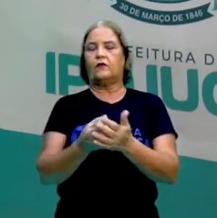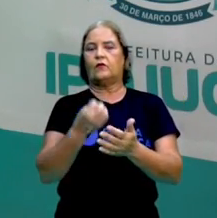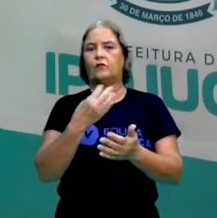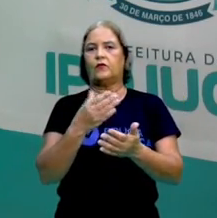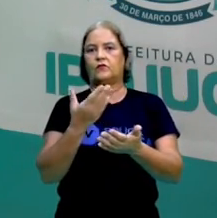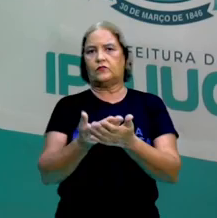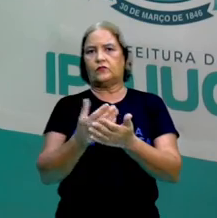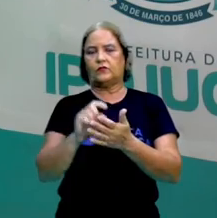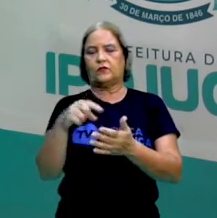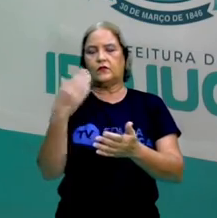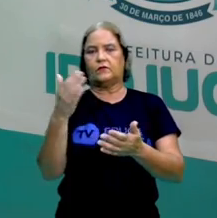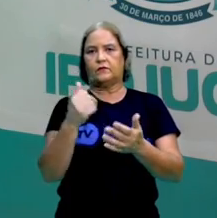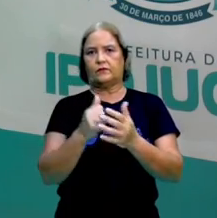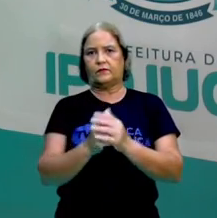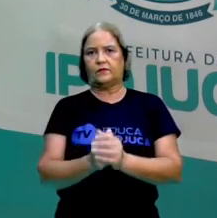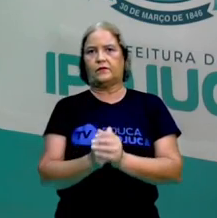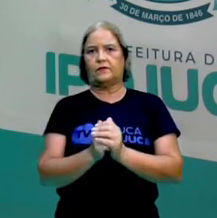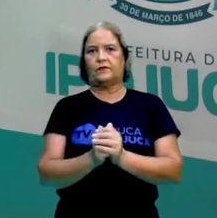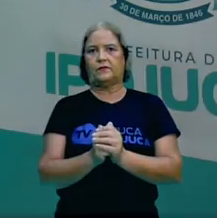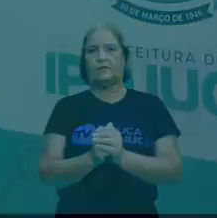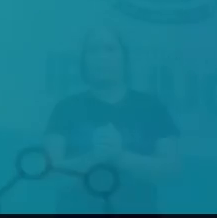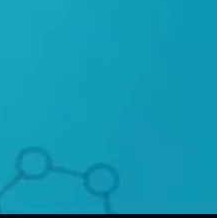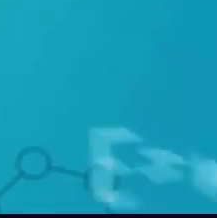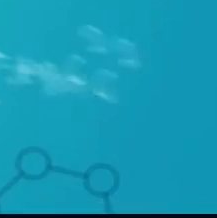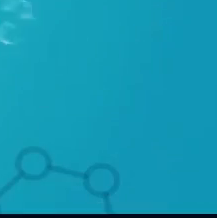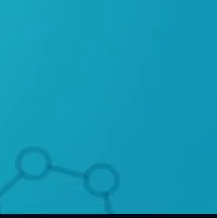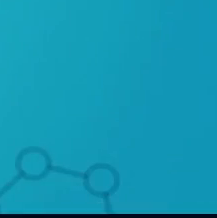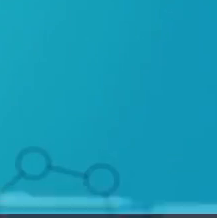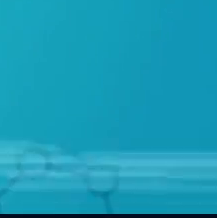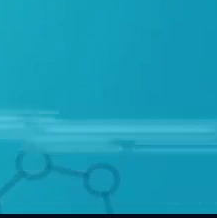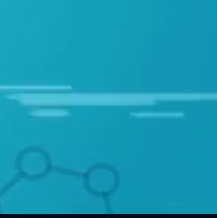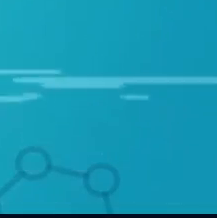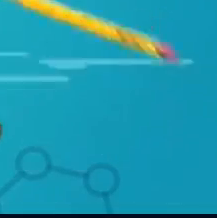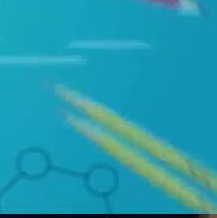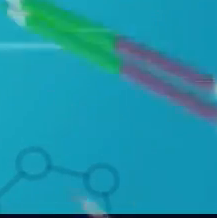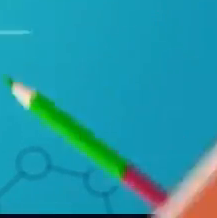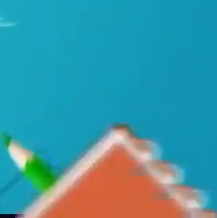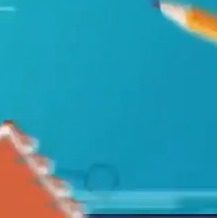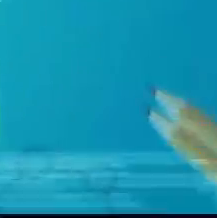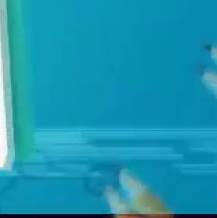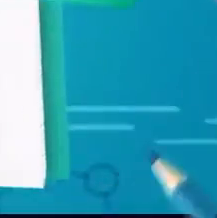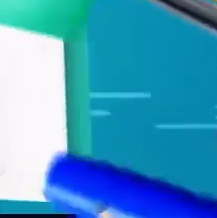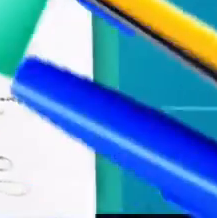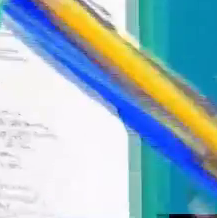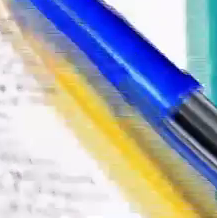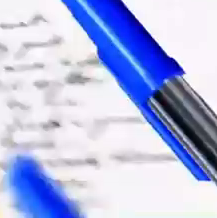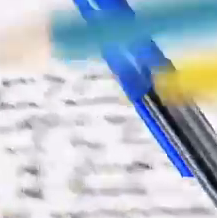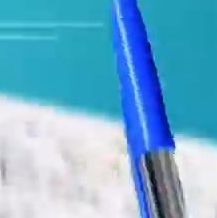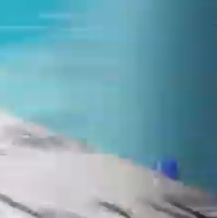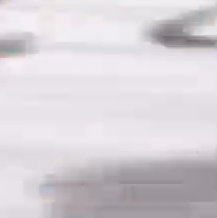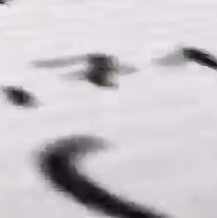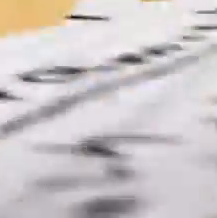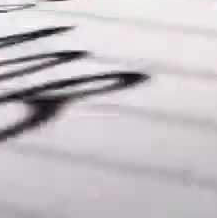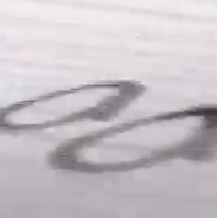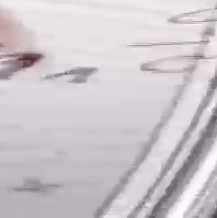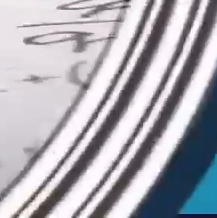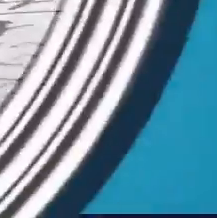até a próxima E aí E aí